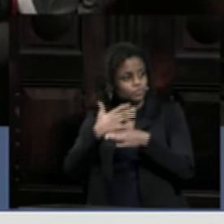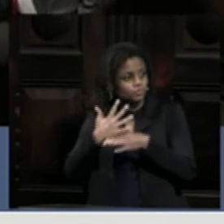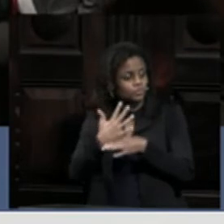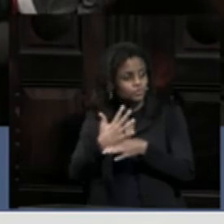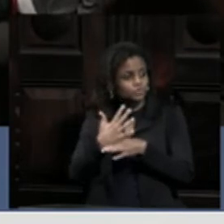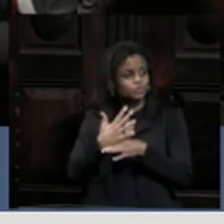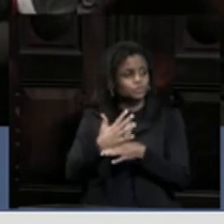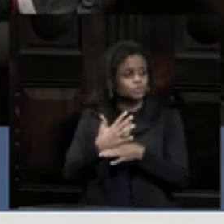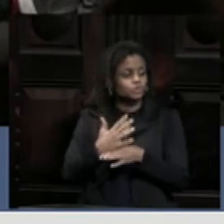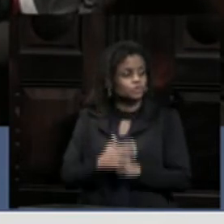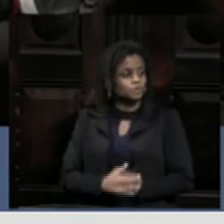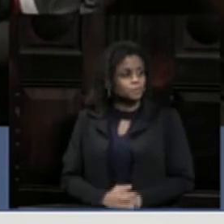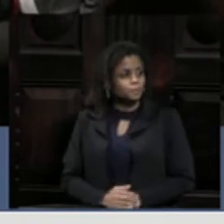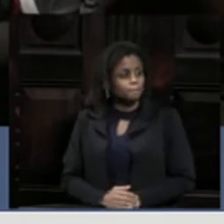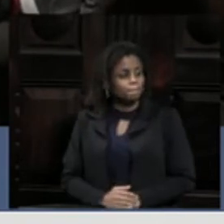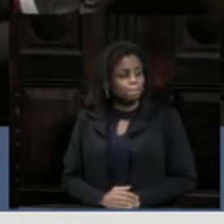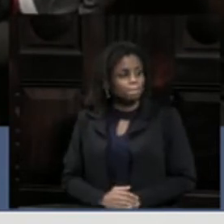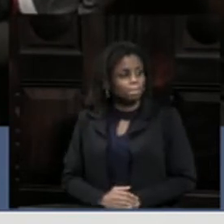por conta